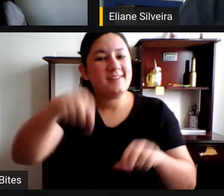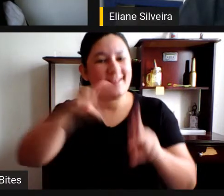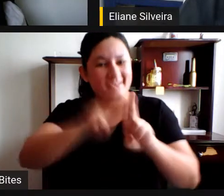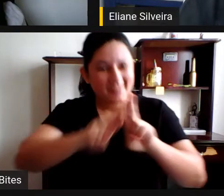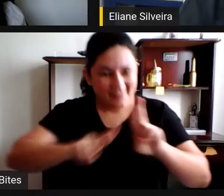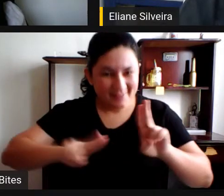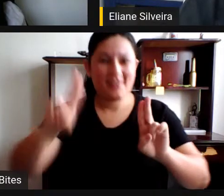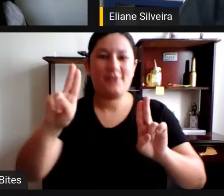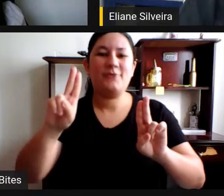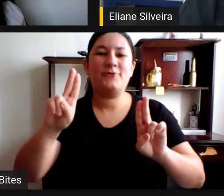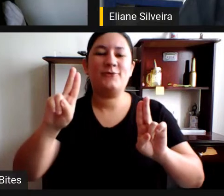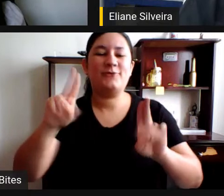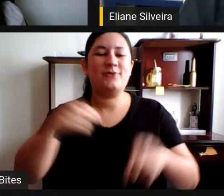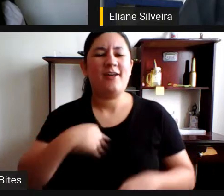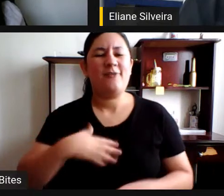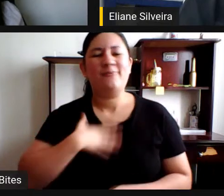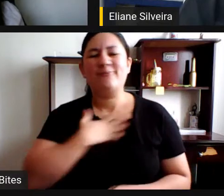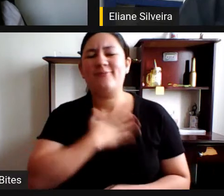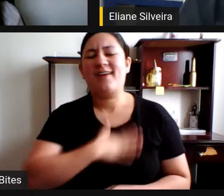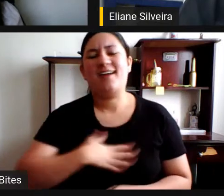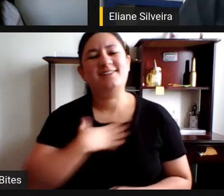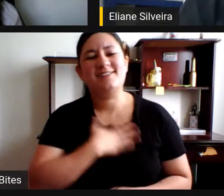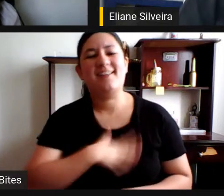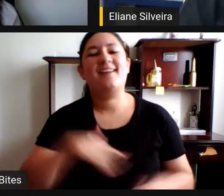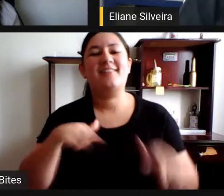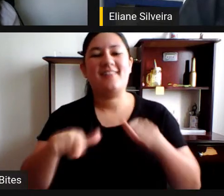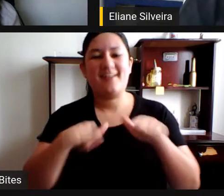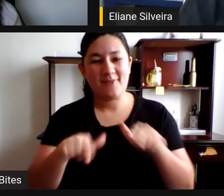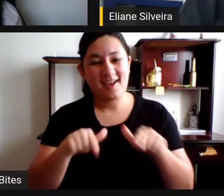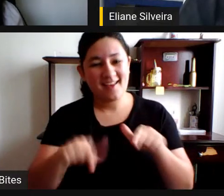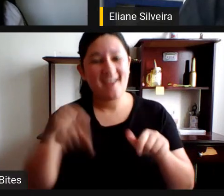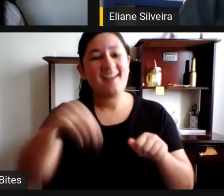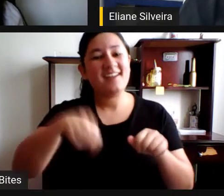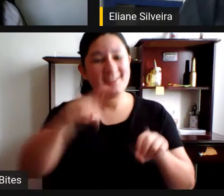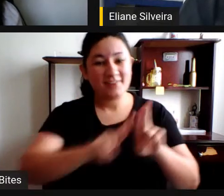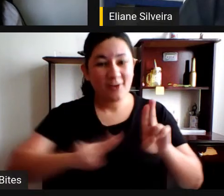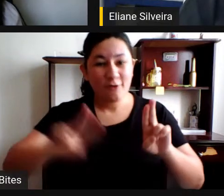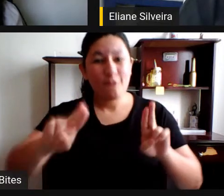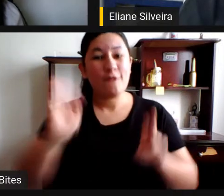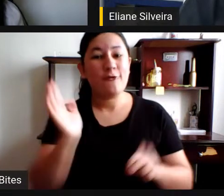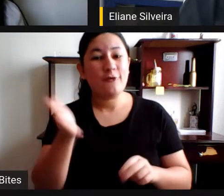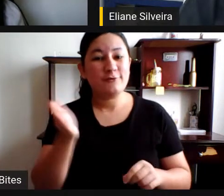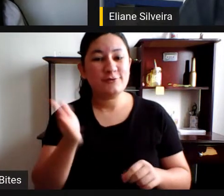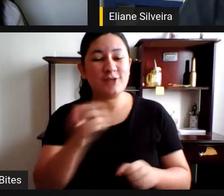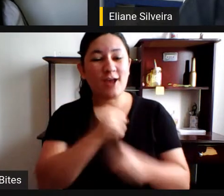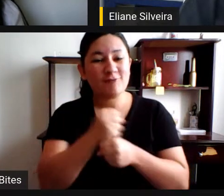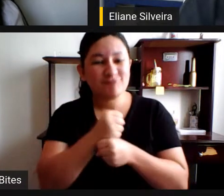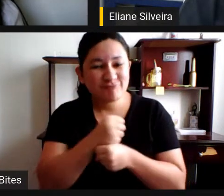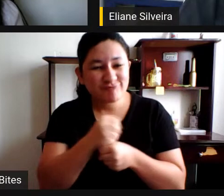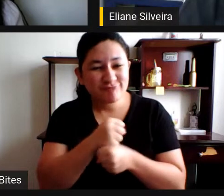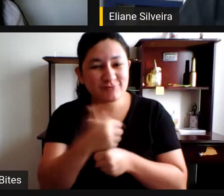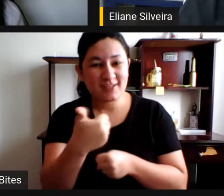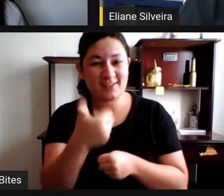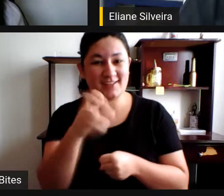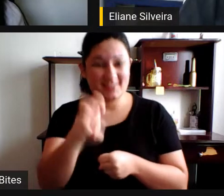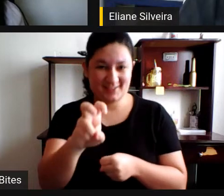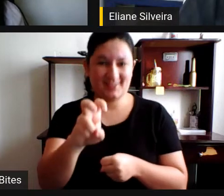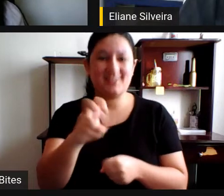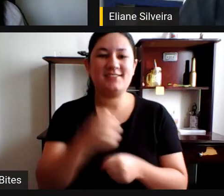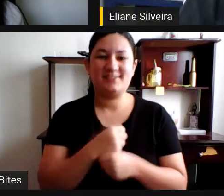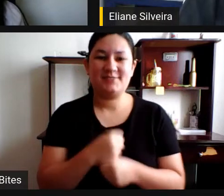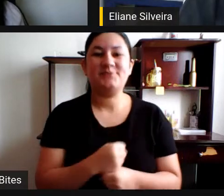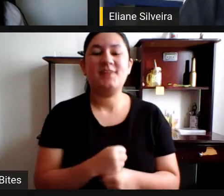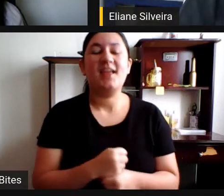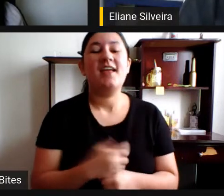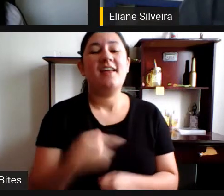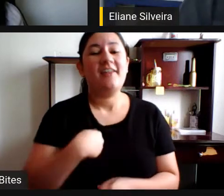trabalhar há 15 anos, já na Universidade Federal de Uberlândia. E eu fico muito contente com o trabalho dos alunos